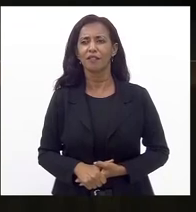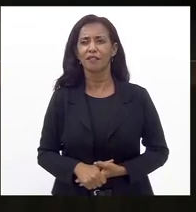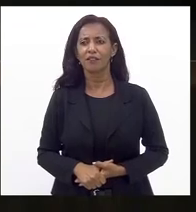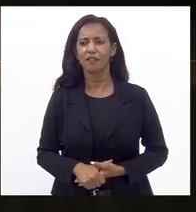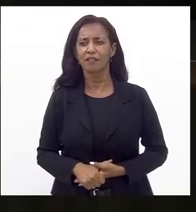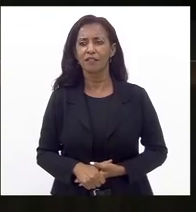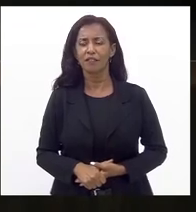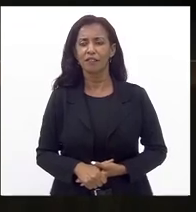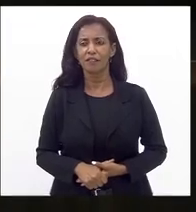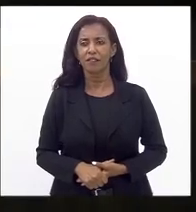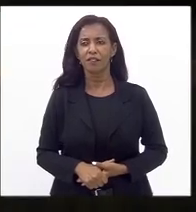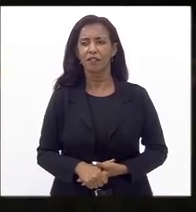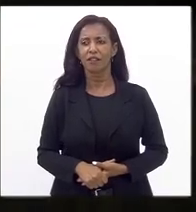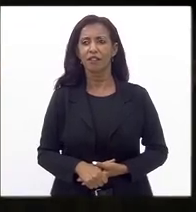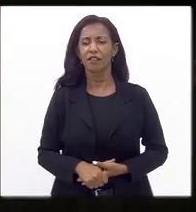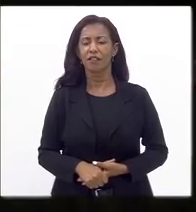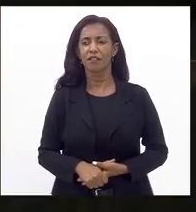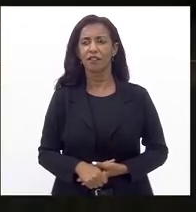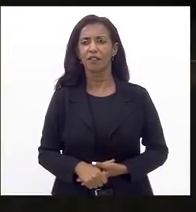em